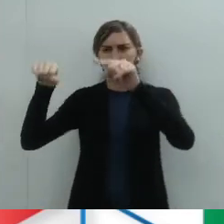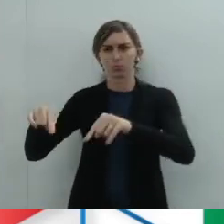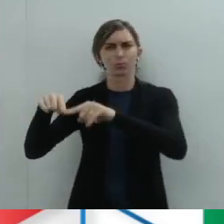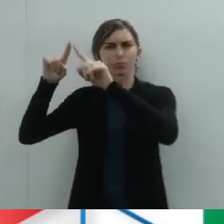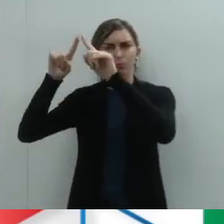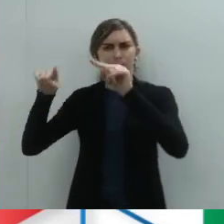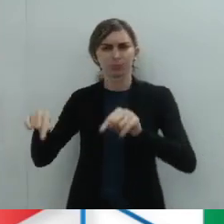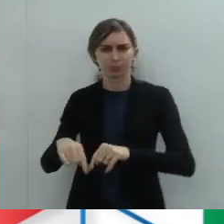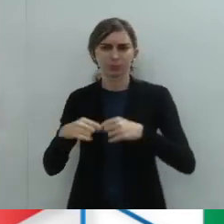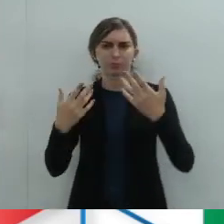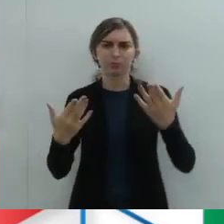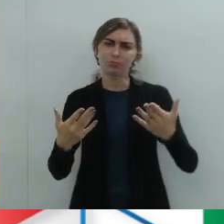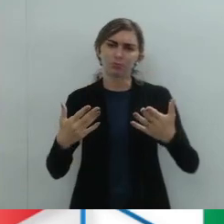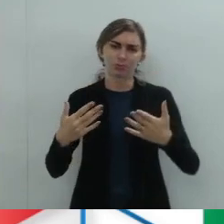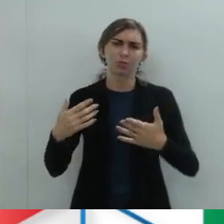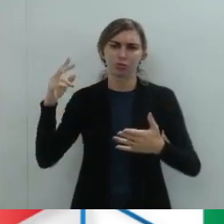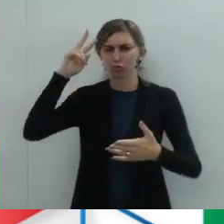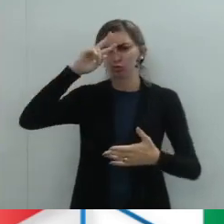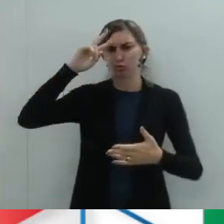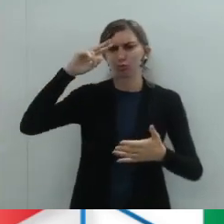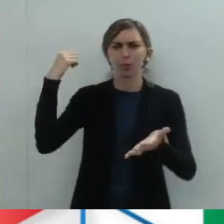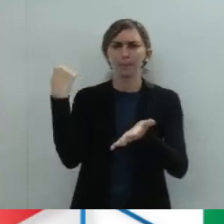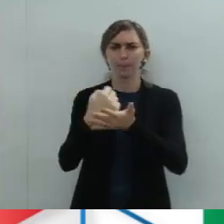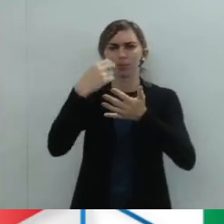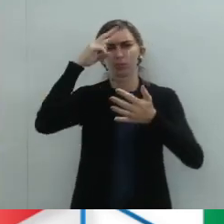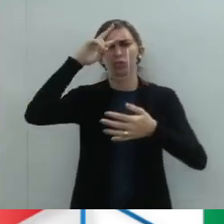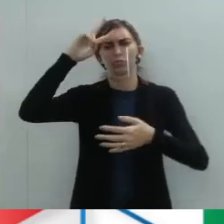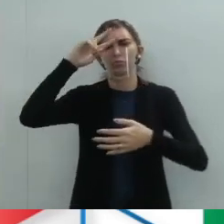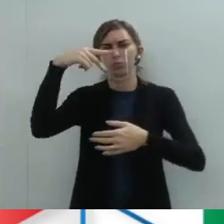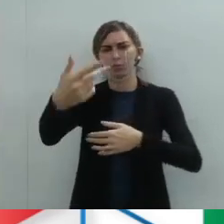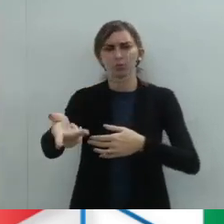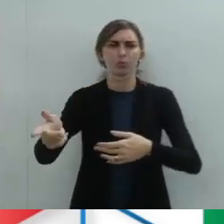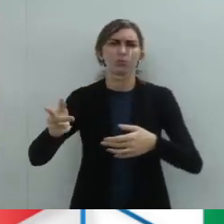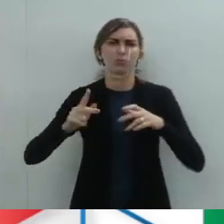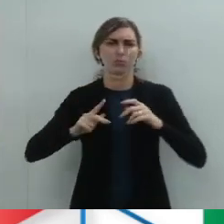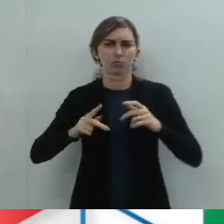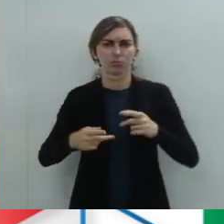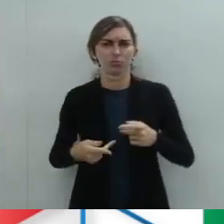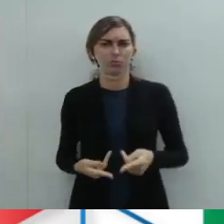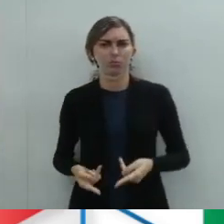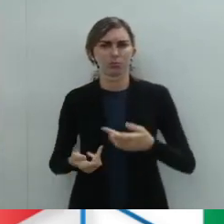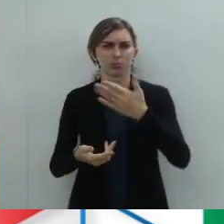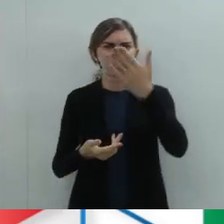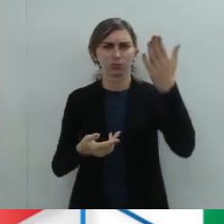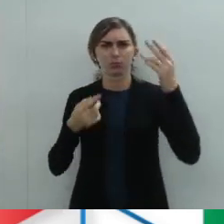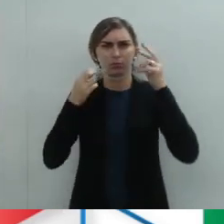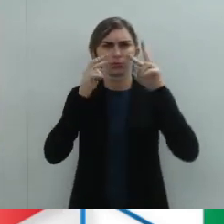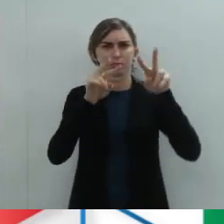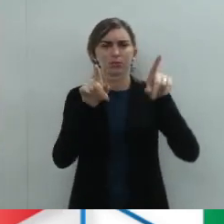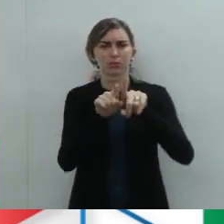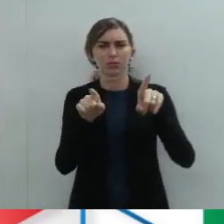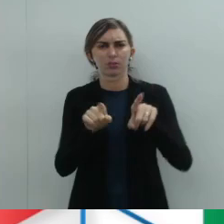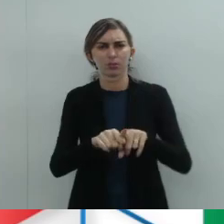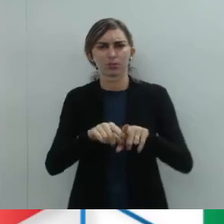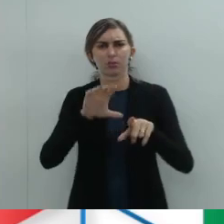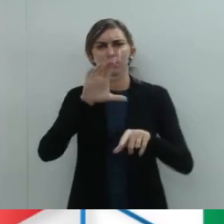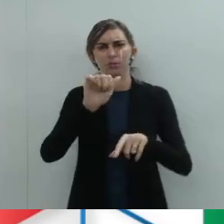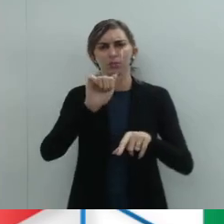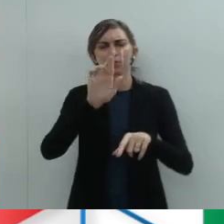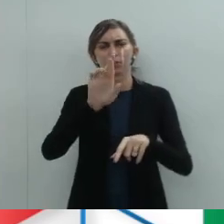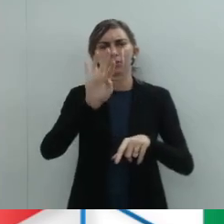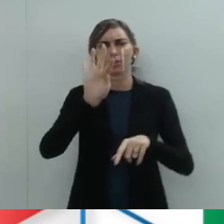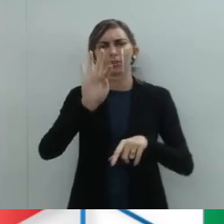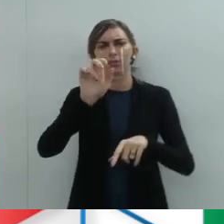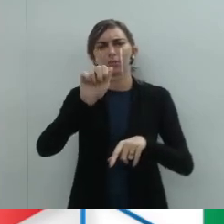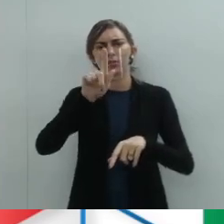monumento patrimônio histórico material da humanidade, né? A gente está vendo aqui também o cartaginês, ou o Império